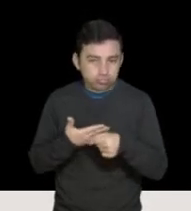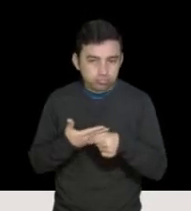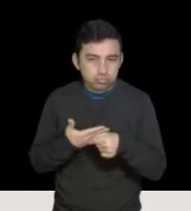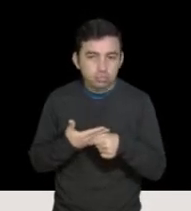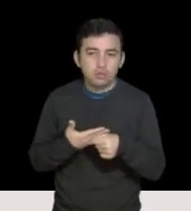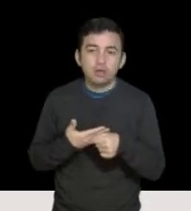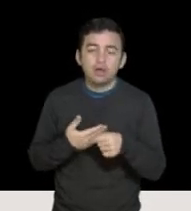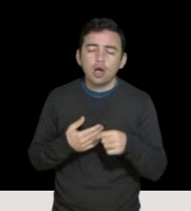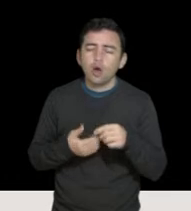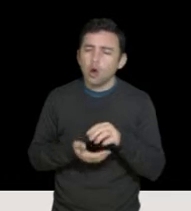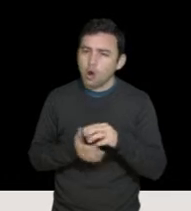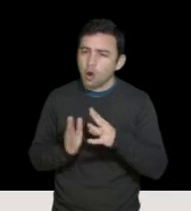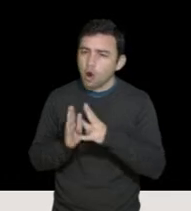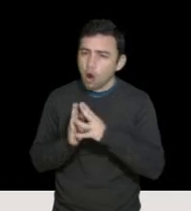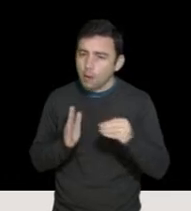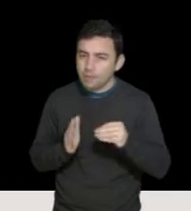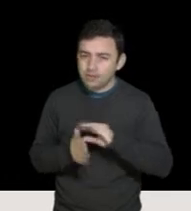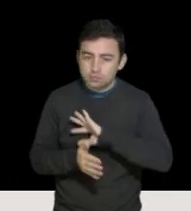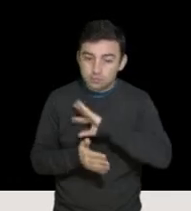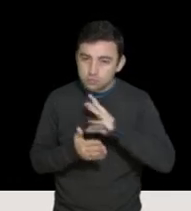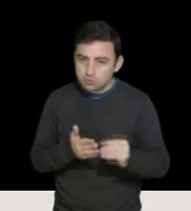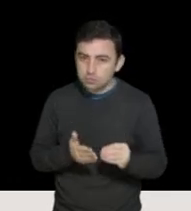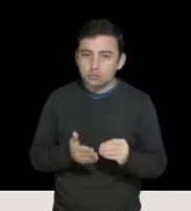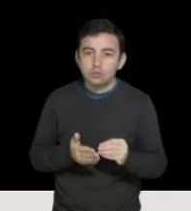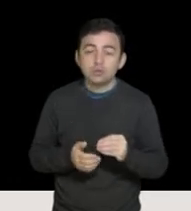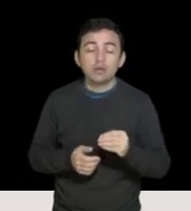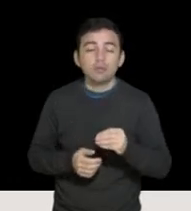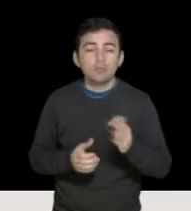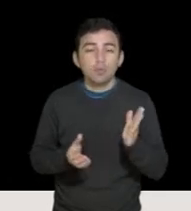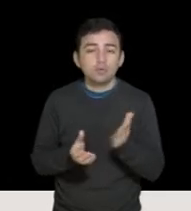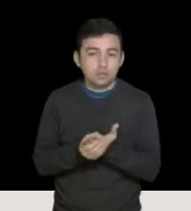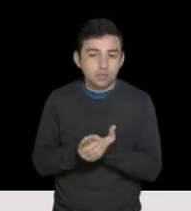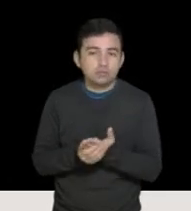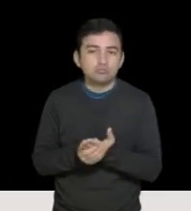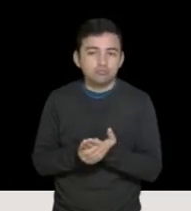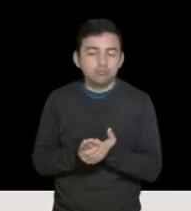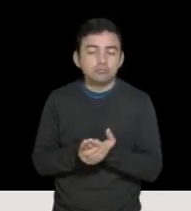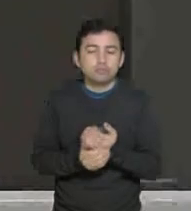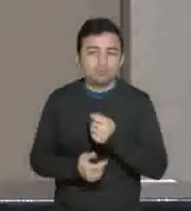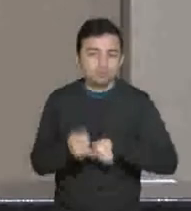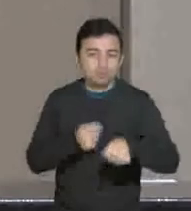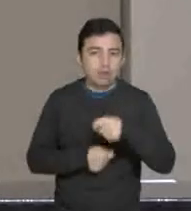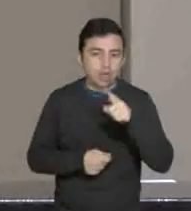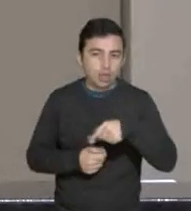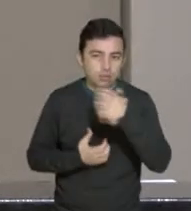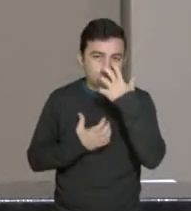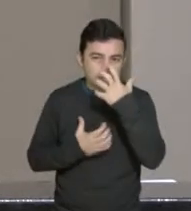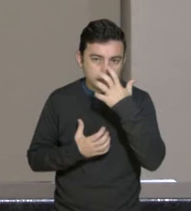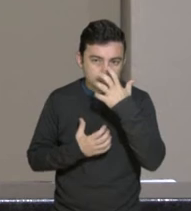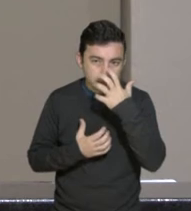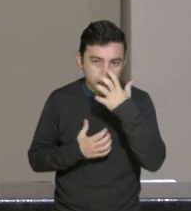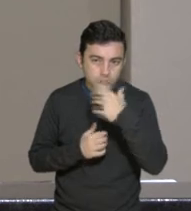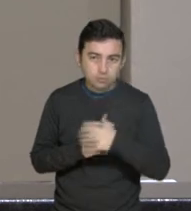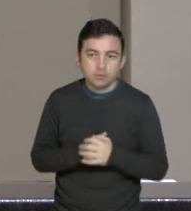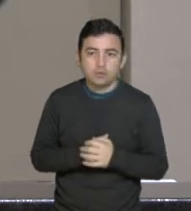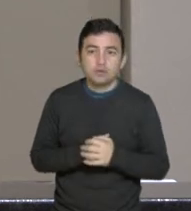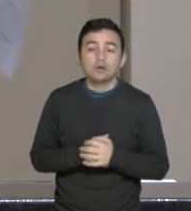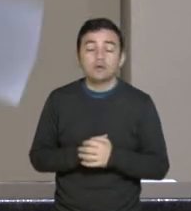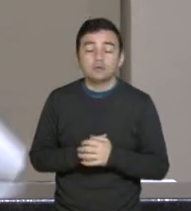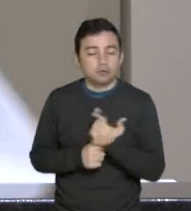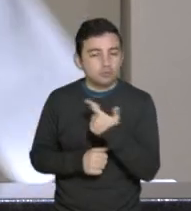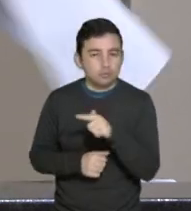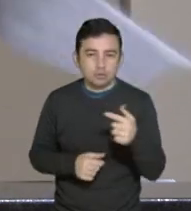do processo administrativo relacionado ao caso dos respiradores em discussão, não havendo quem